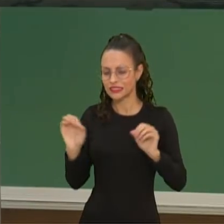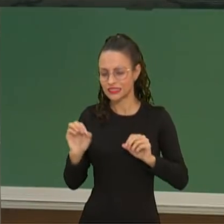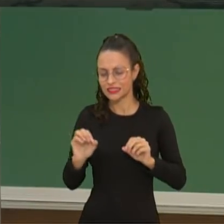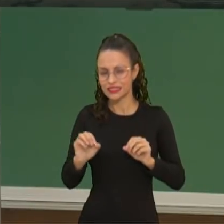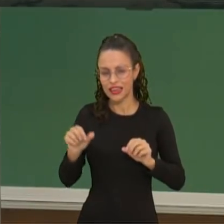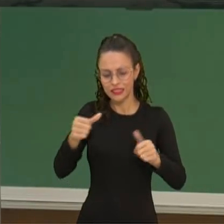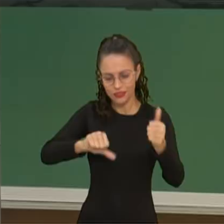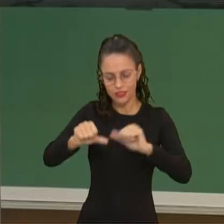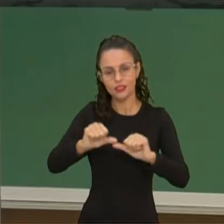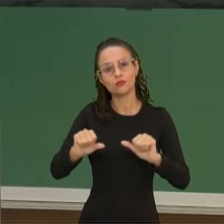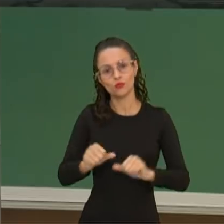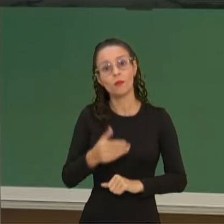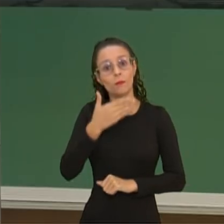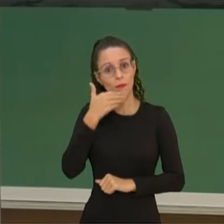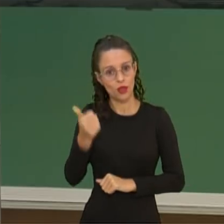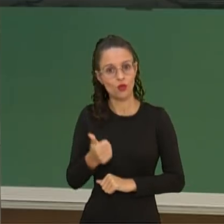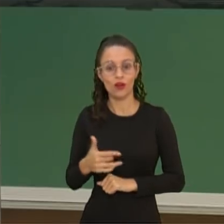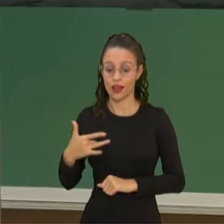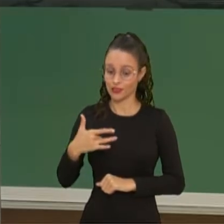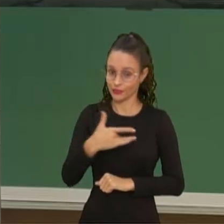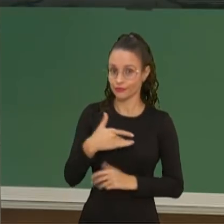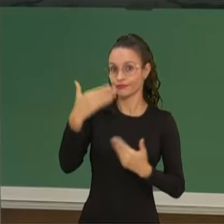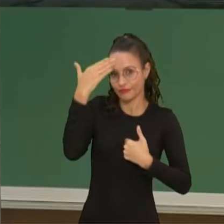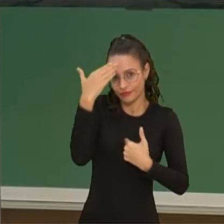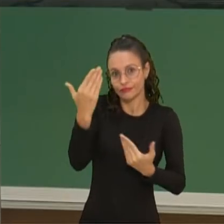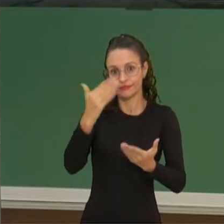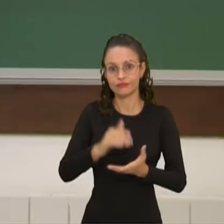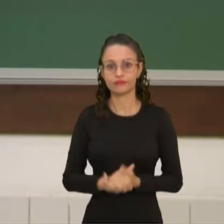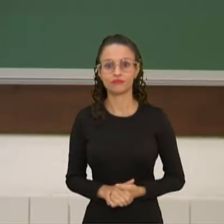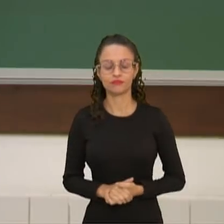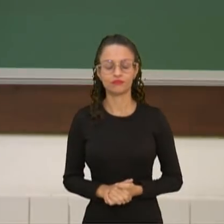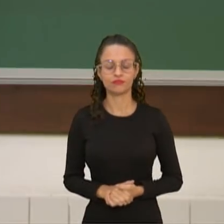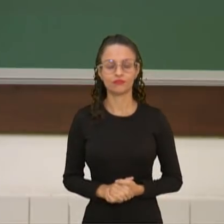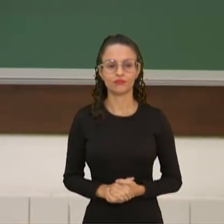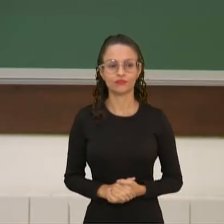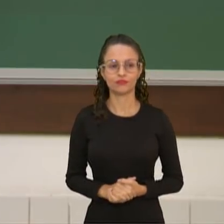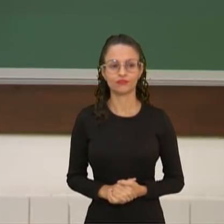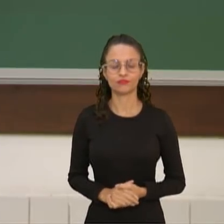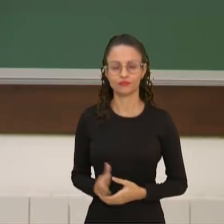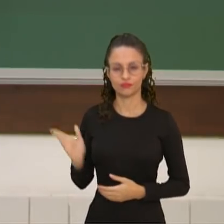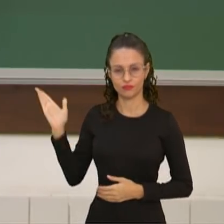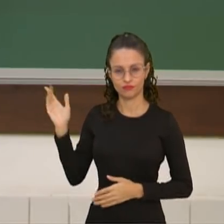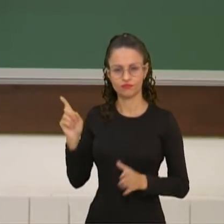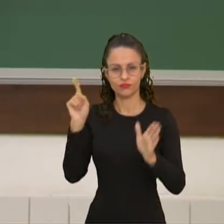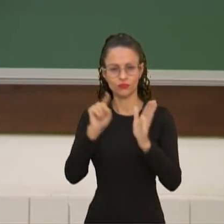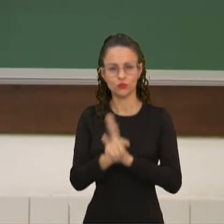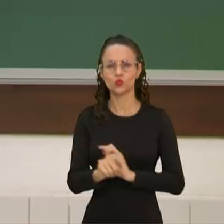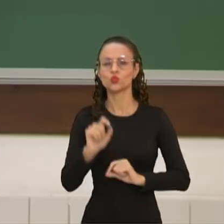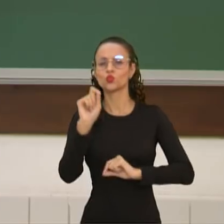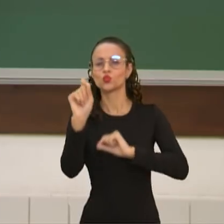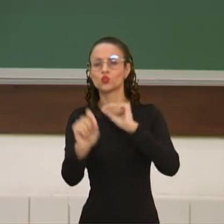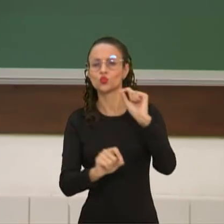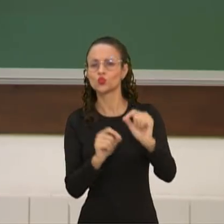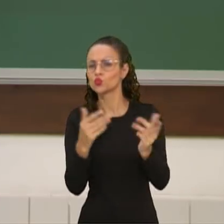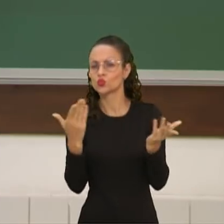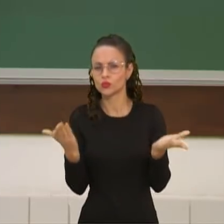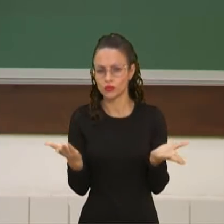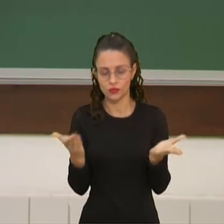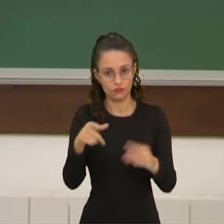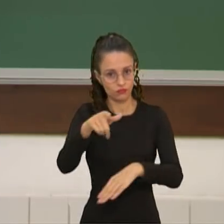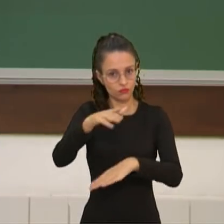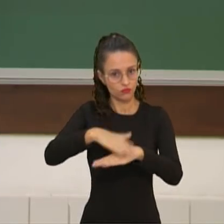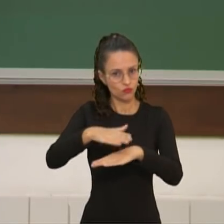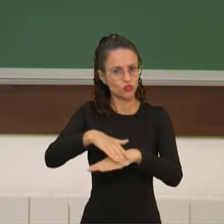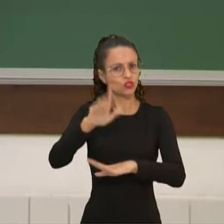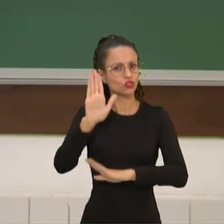ainda. A saúde agradece. Questão aqui. Afinal, o que seria na prática? Agora você